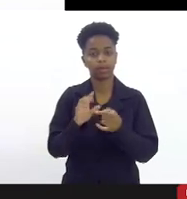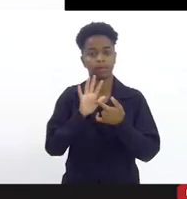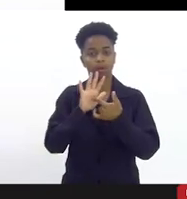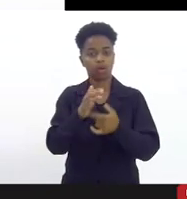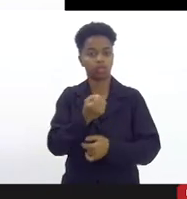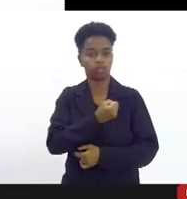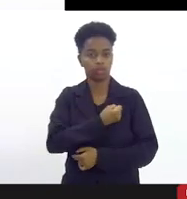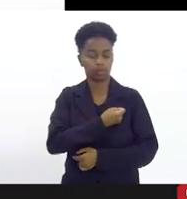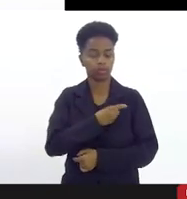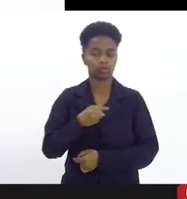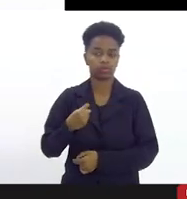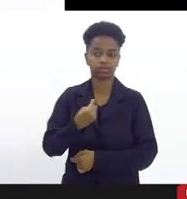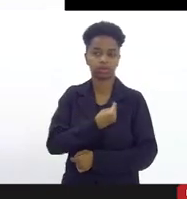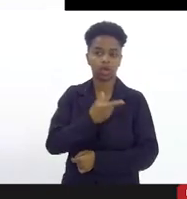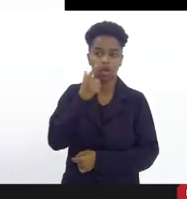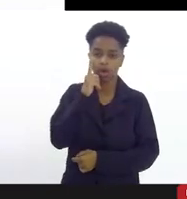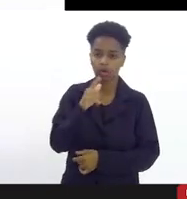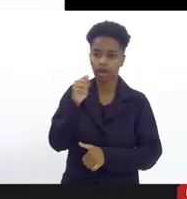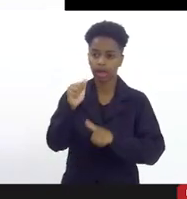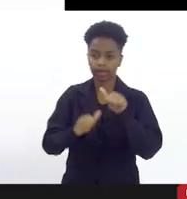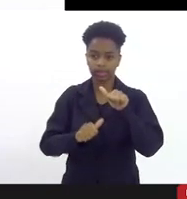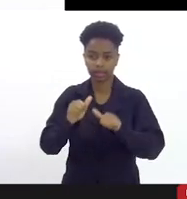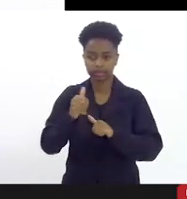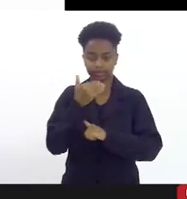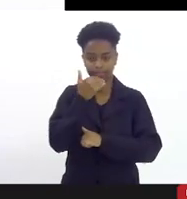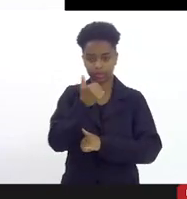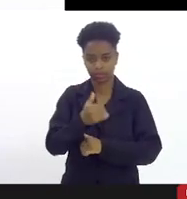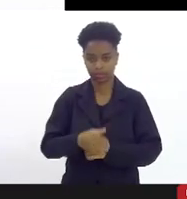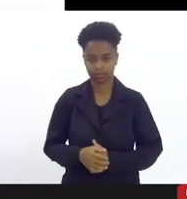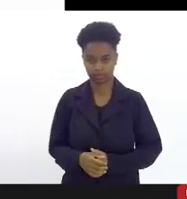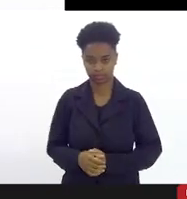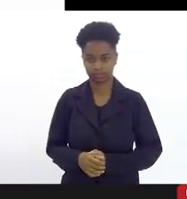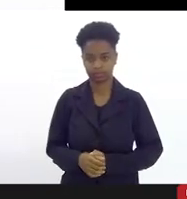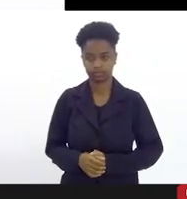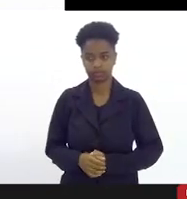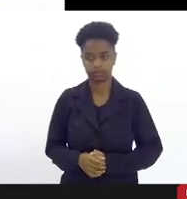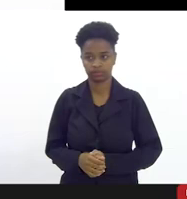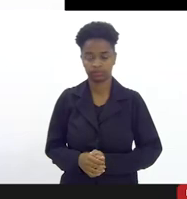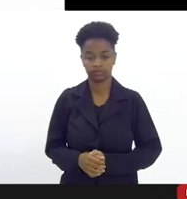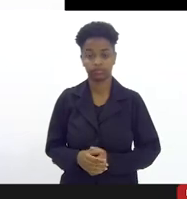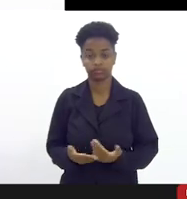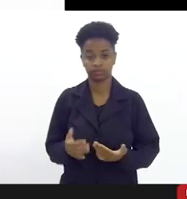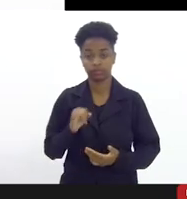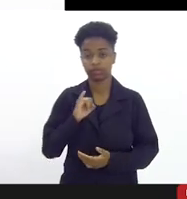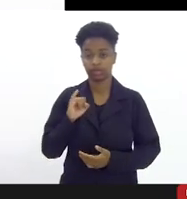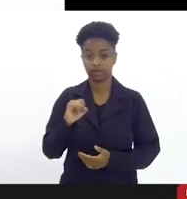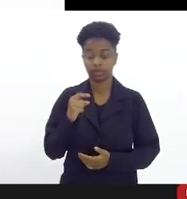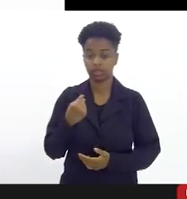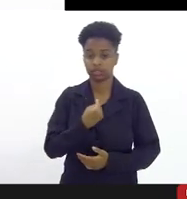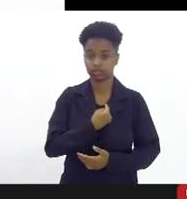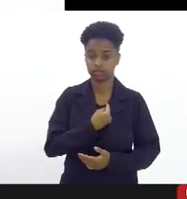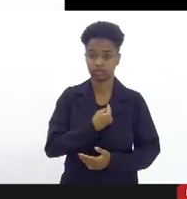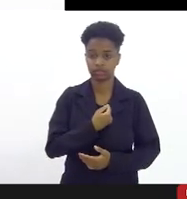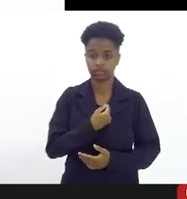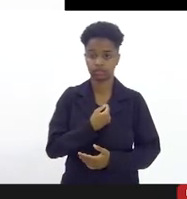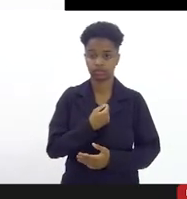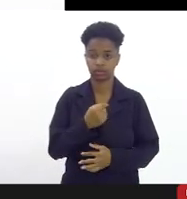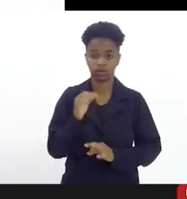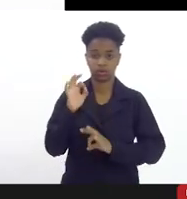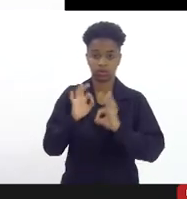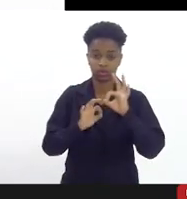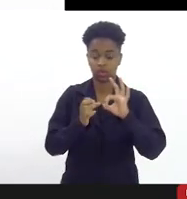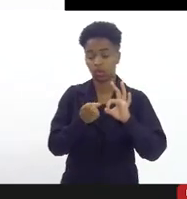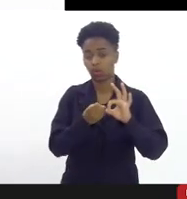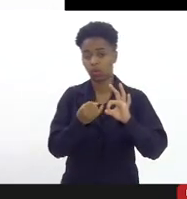né que ajuda a gente a olhar com mais precisão quando a gente desagrega o